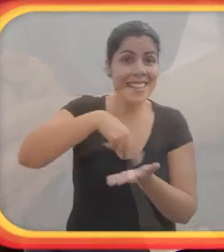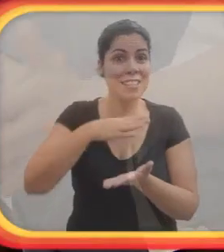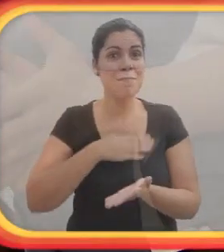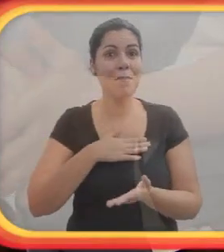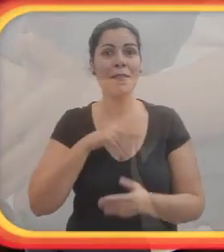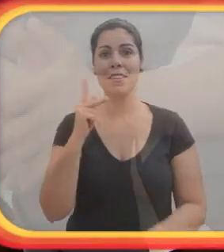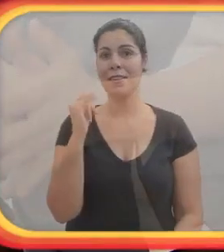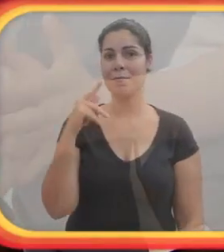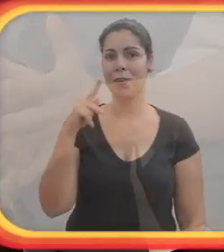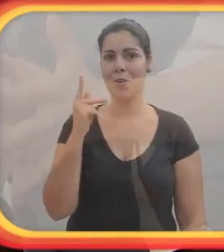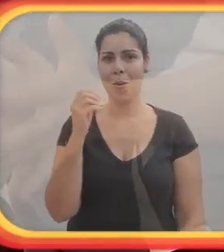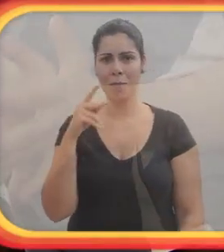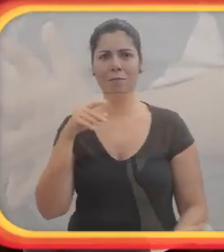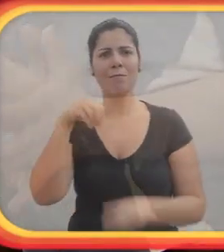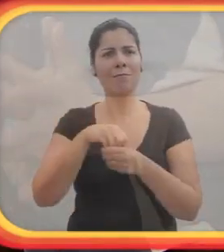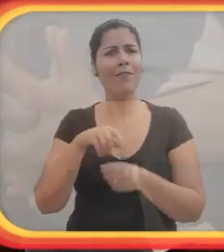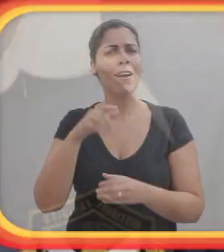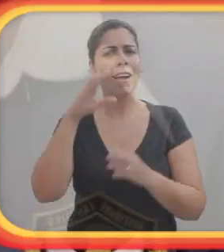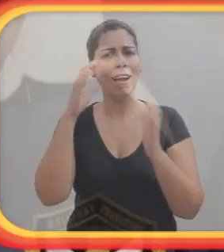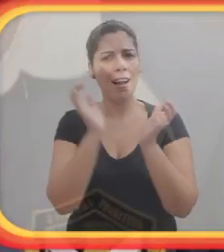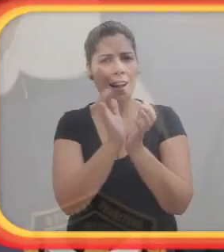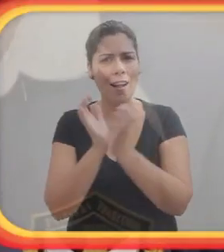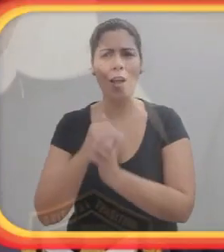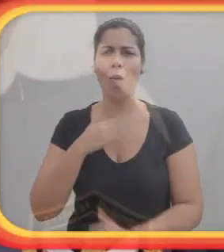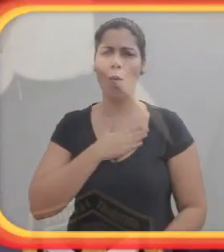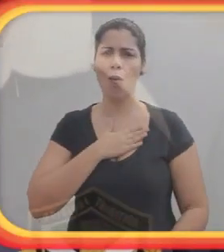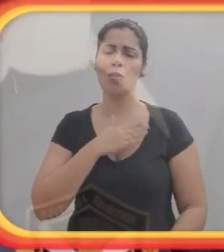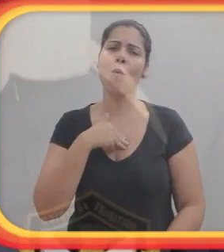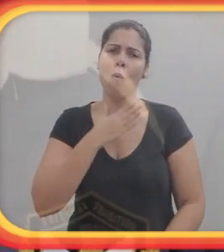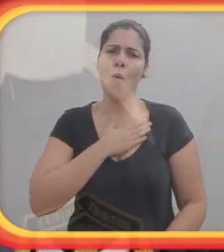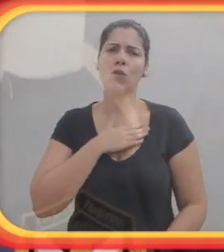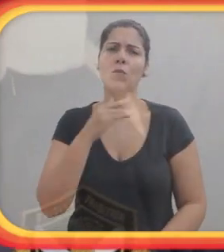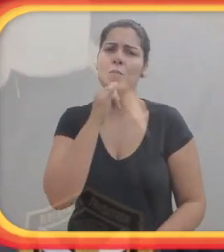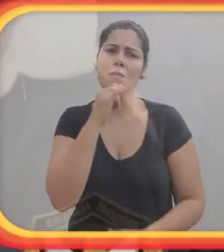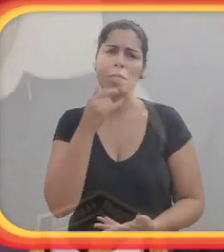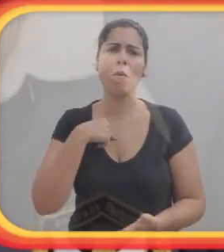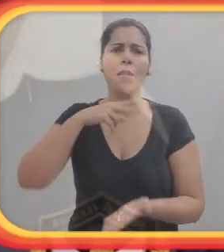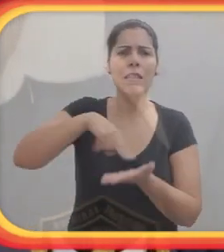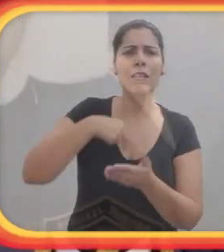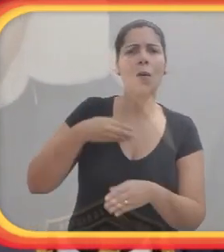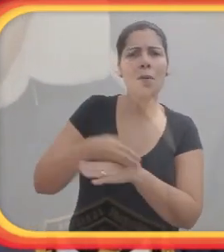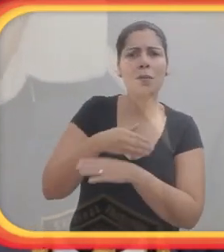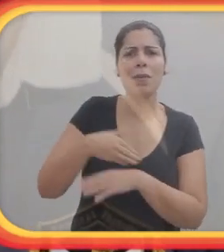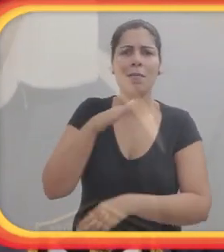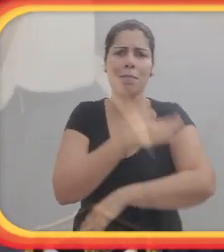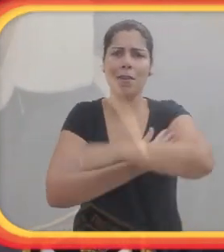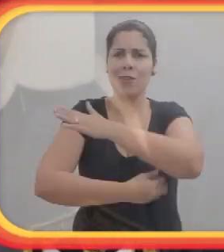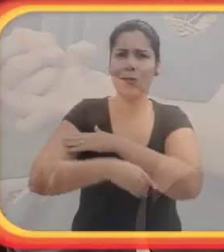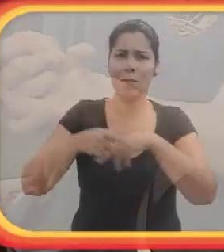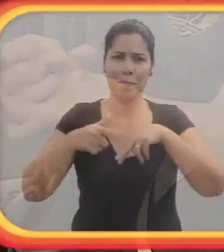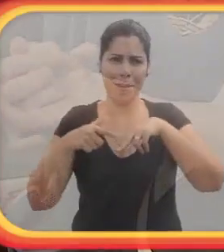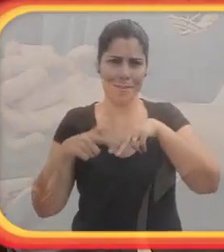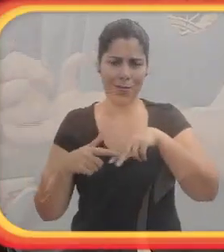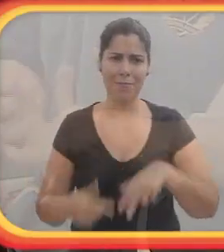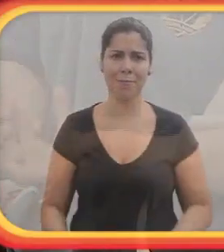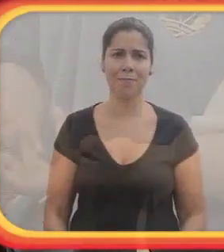dança eu faço hip hop. É uma das categorias que eu gosto. Que gosto muito.